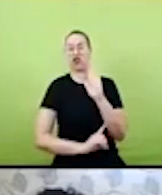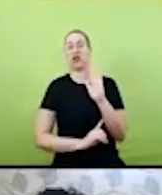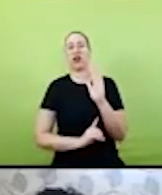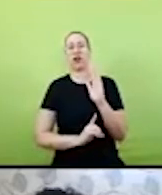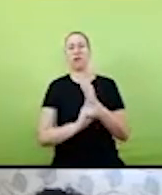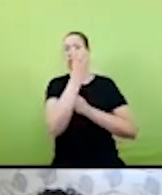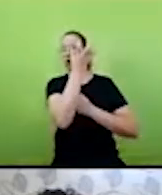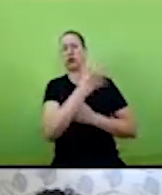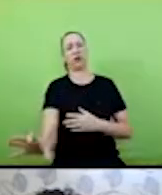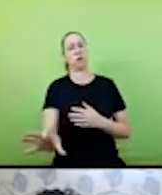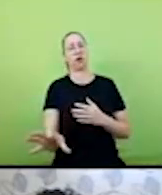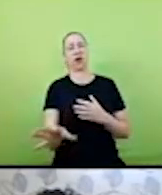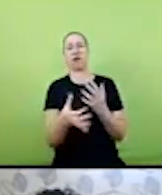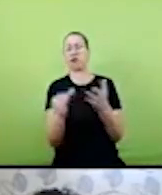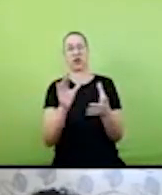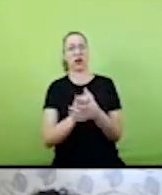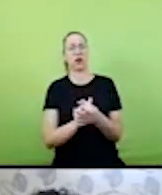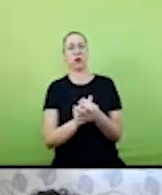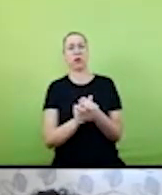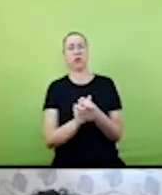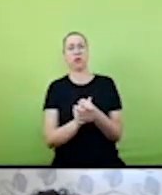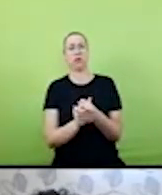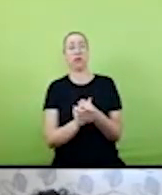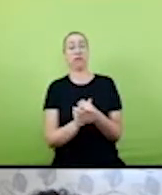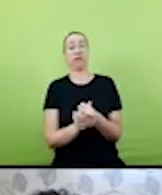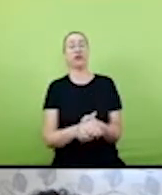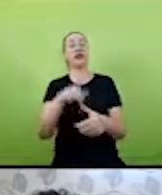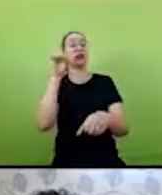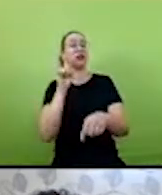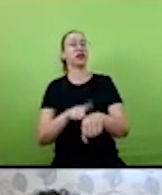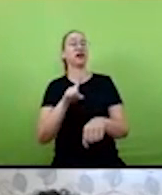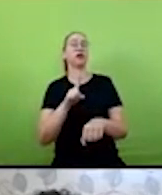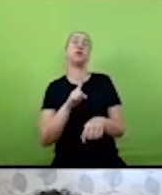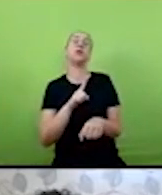não quero mais essa relação, muitas vezes nesse momento em que